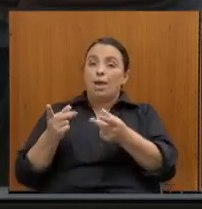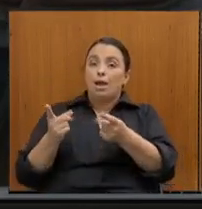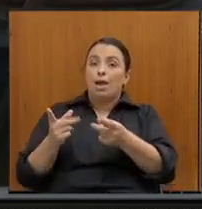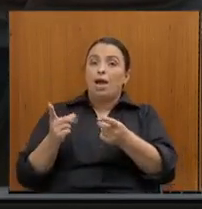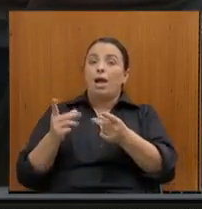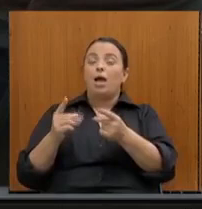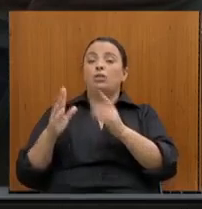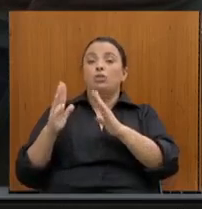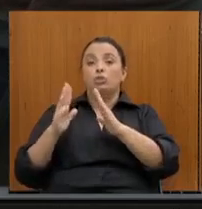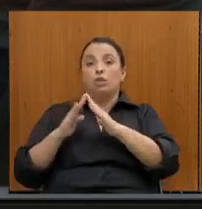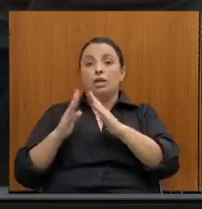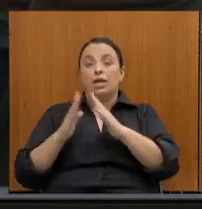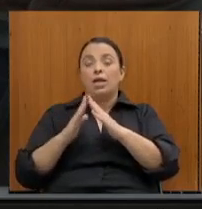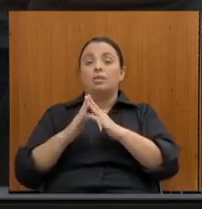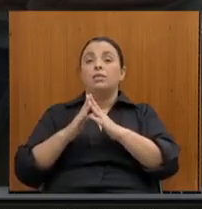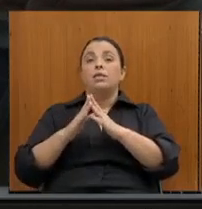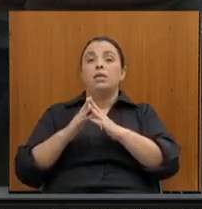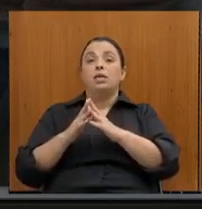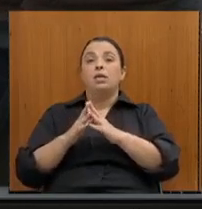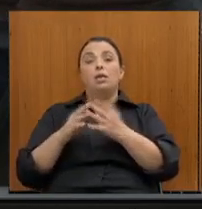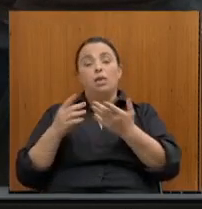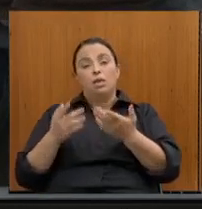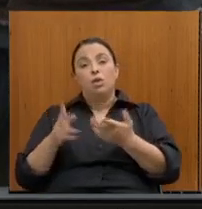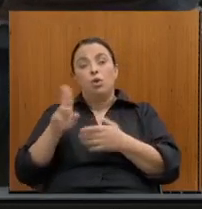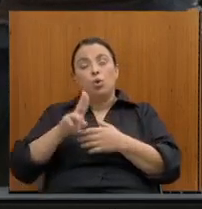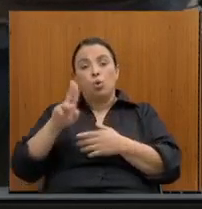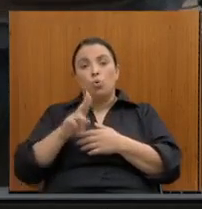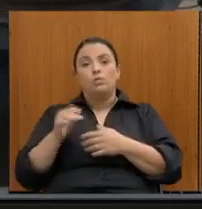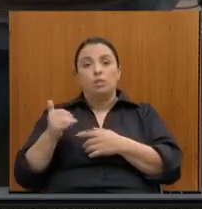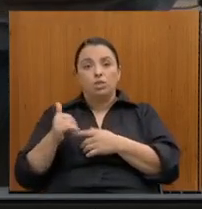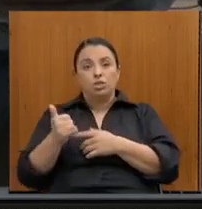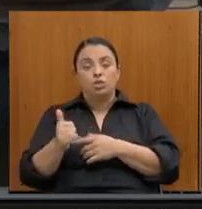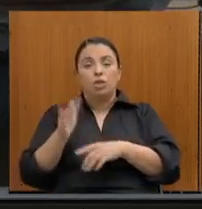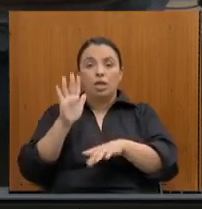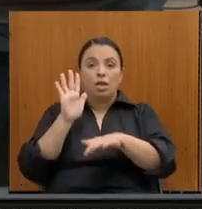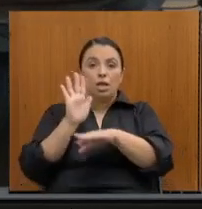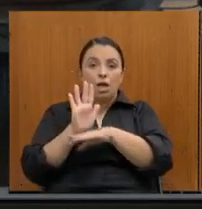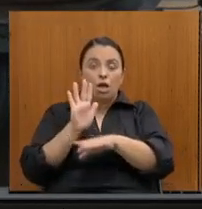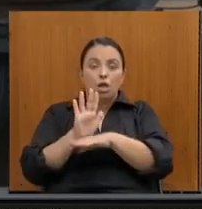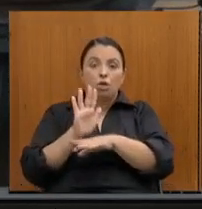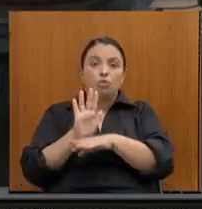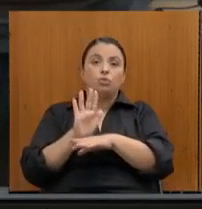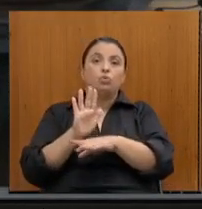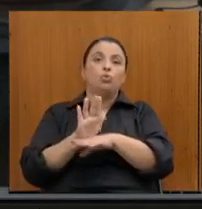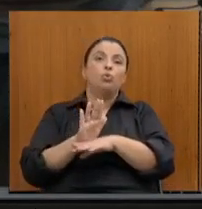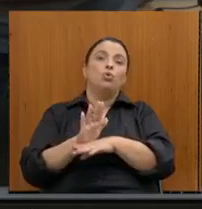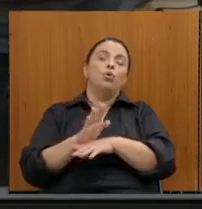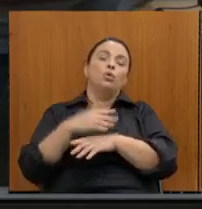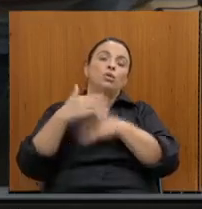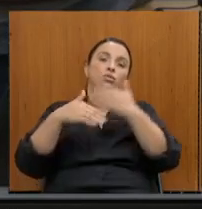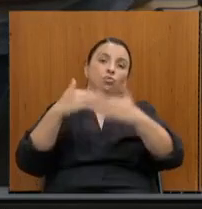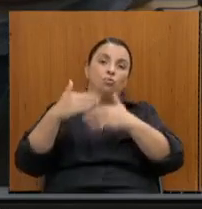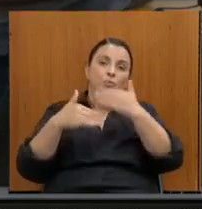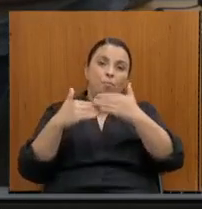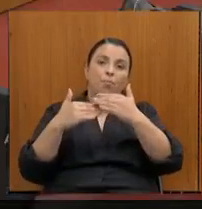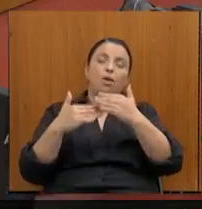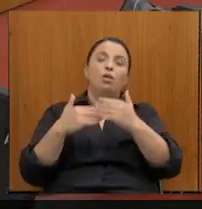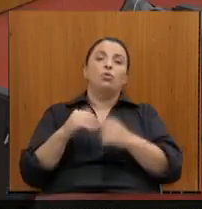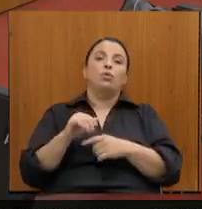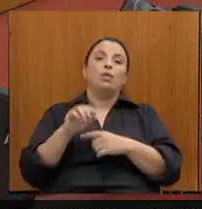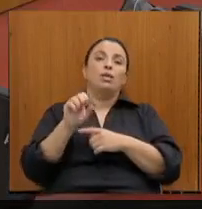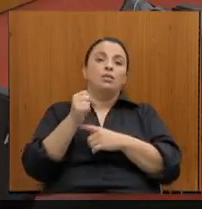demandante de energia favorecendo o desenvolvimento Logístico siderurgia mineração